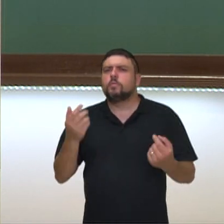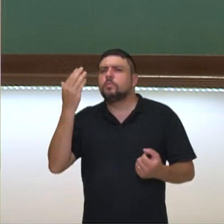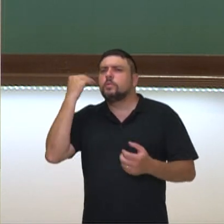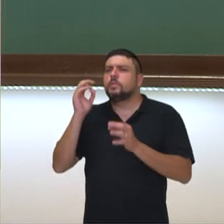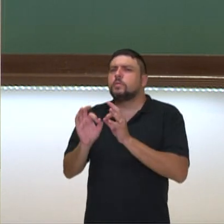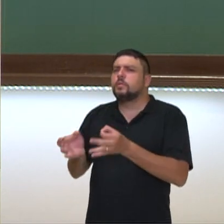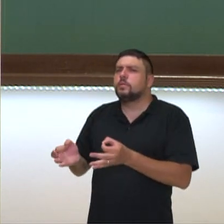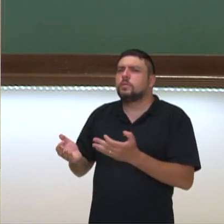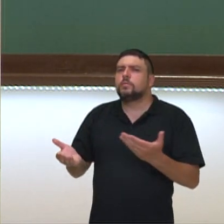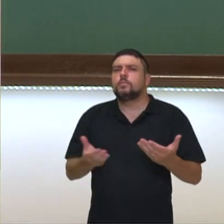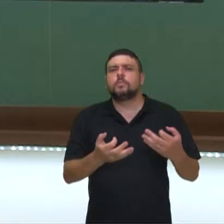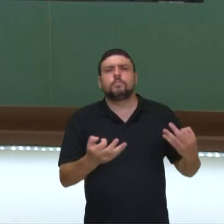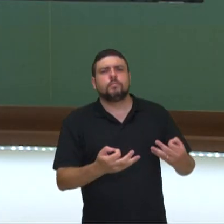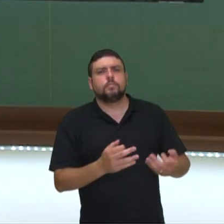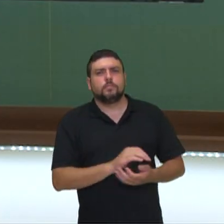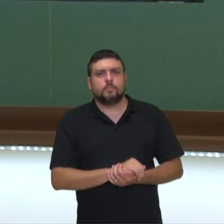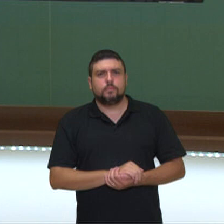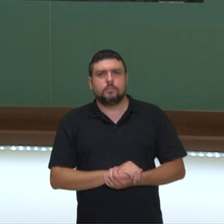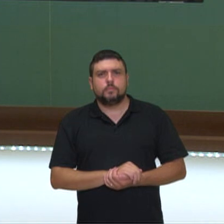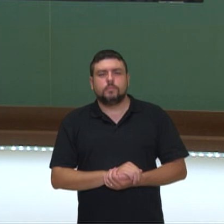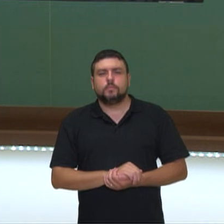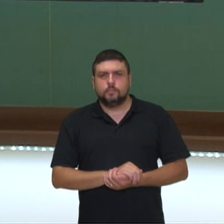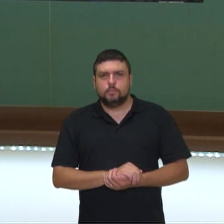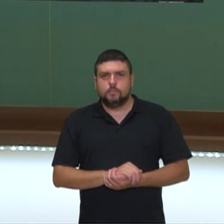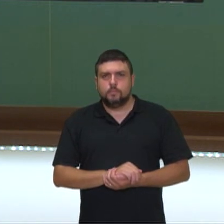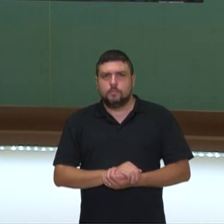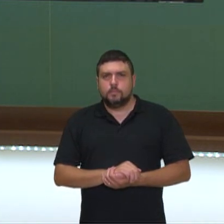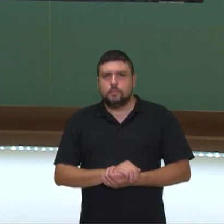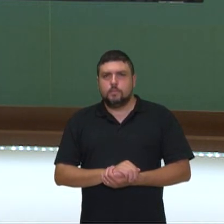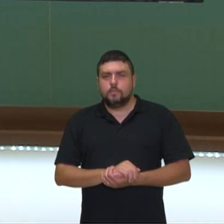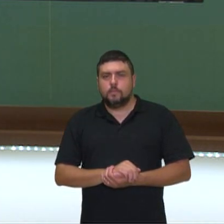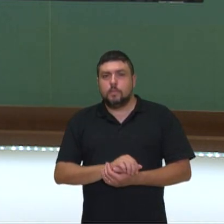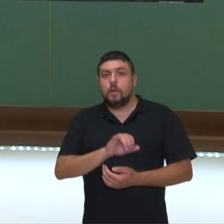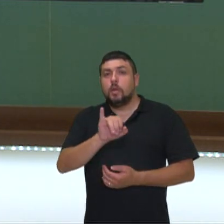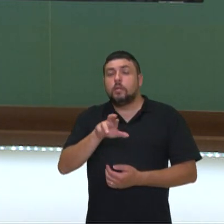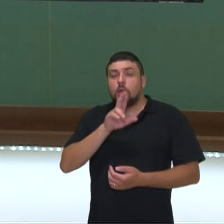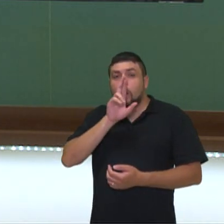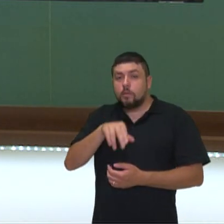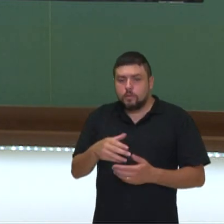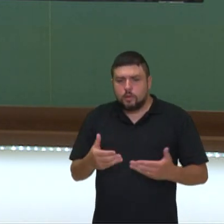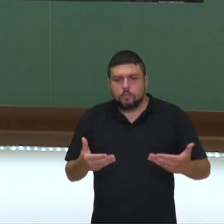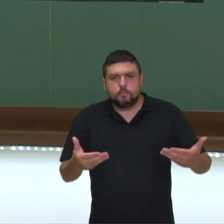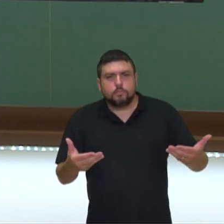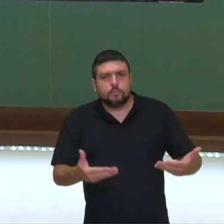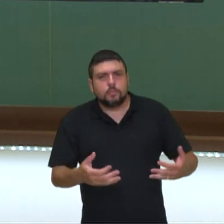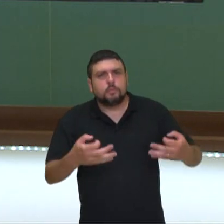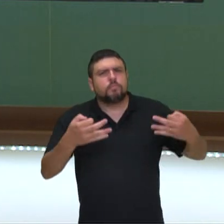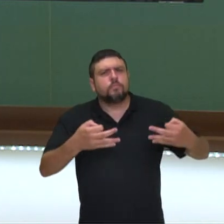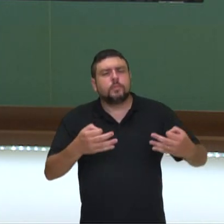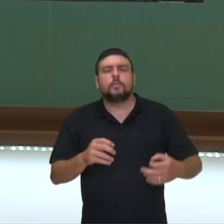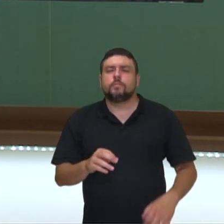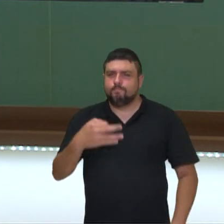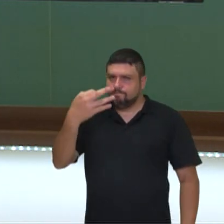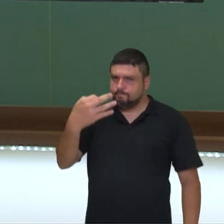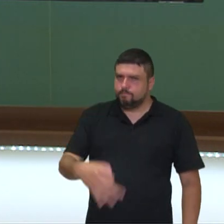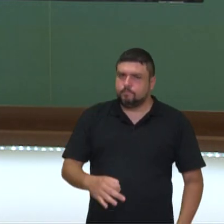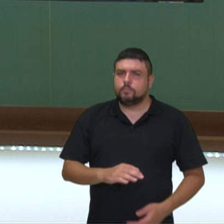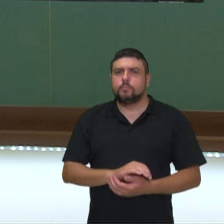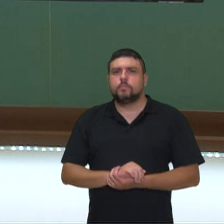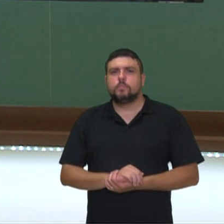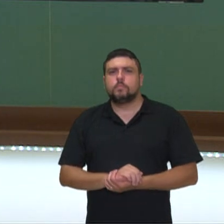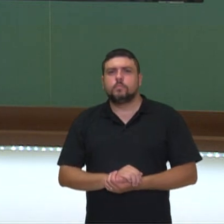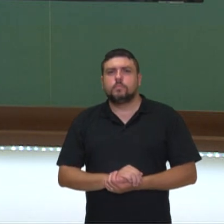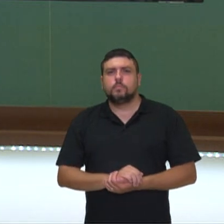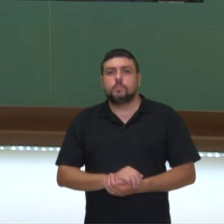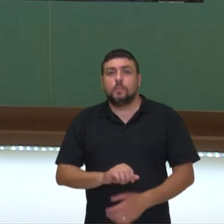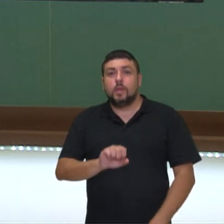perfeito? Se você disse presente perfeito, você acertou. Se você estiver se referindo